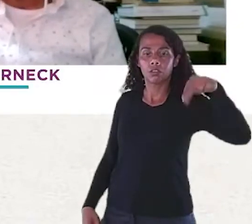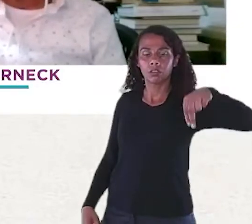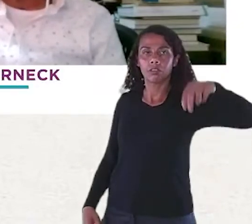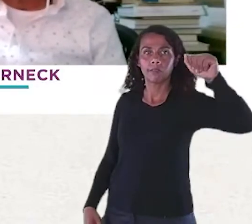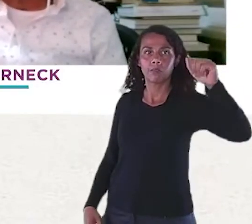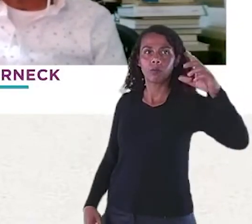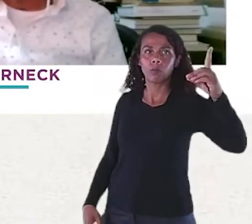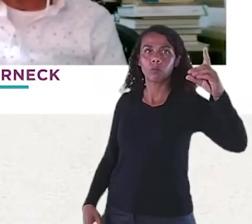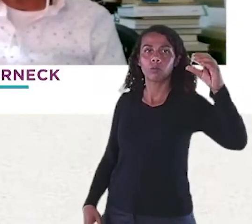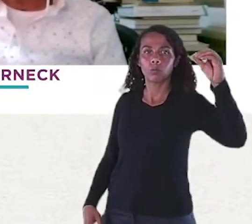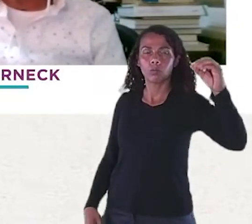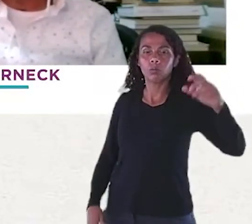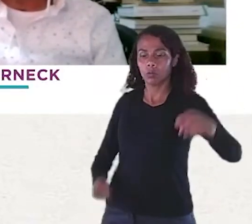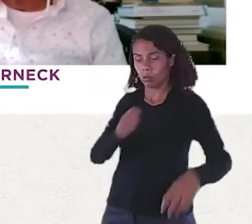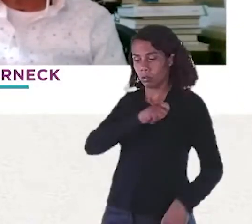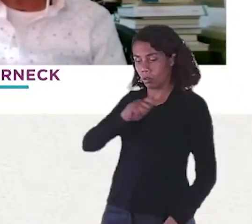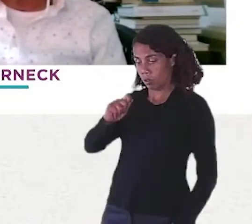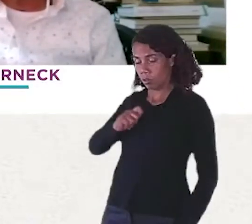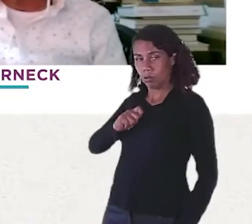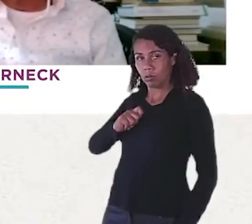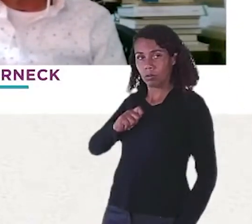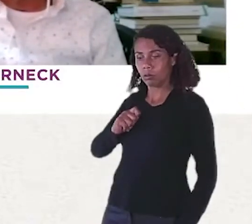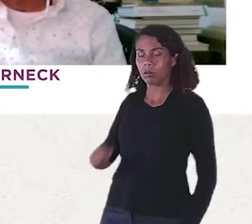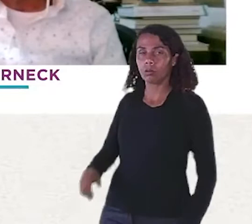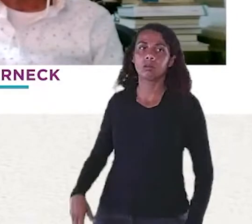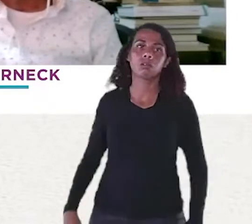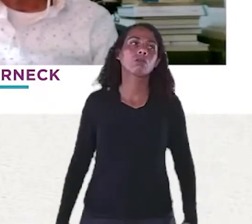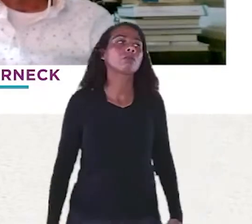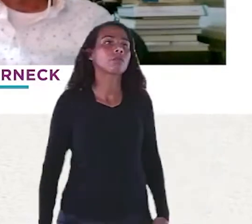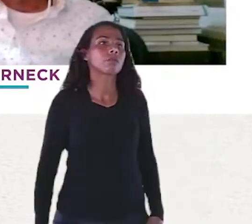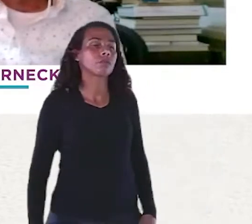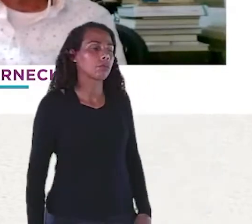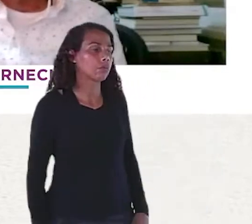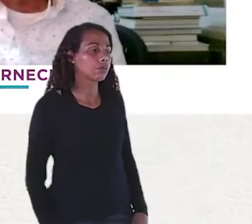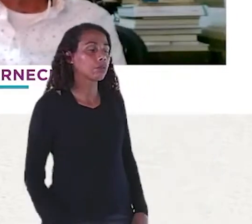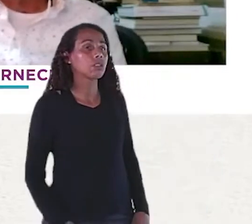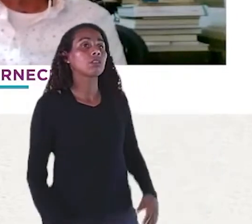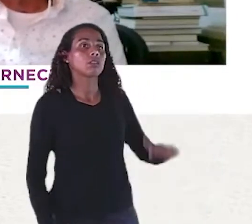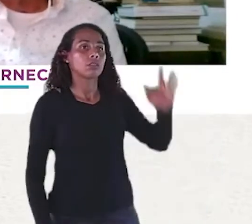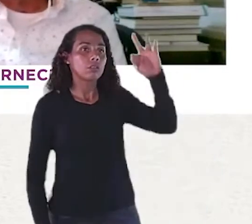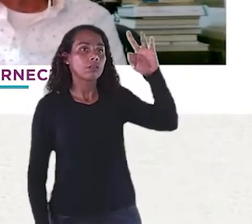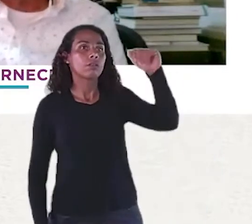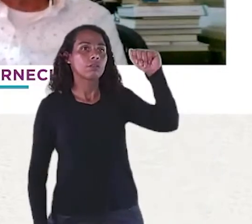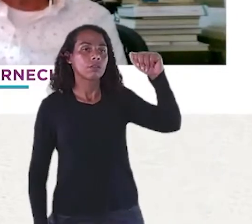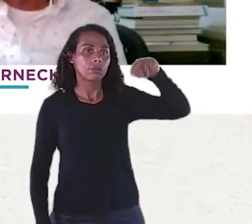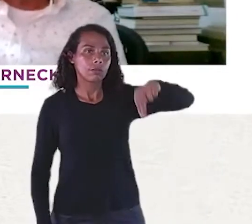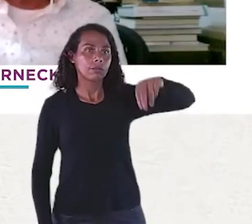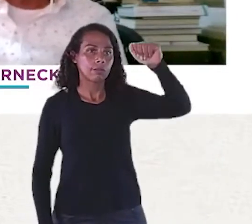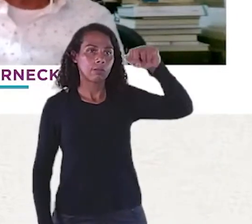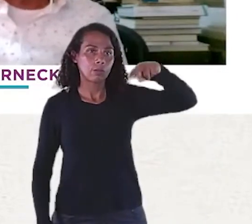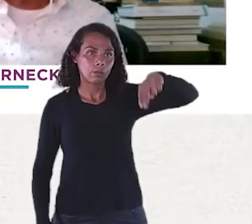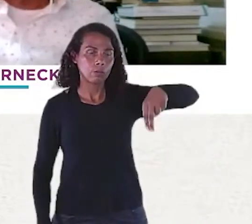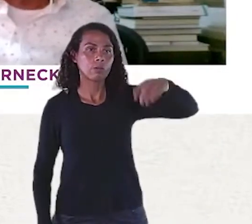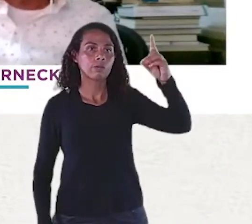tinha a coisa do encontro marcado, né? O encontro marcado foi uma coisa muito...